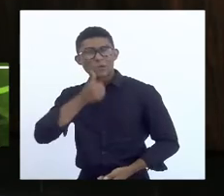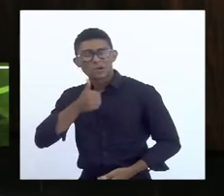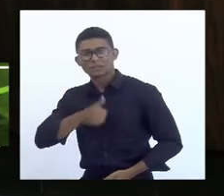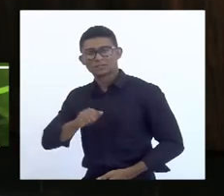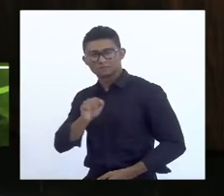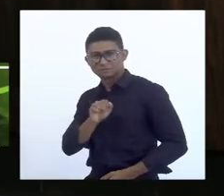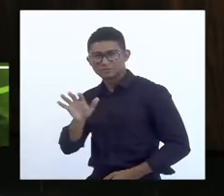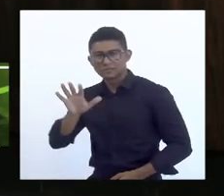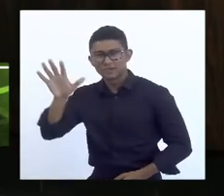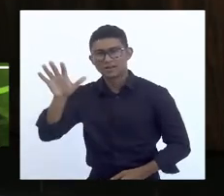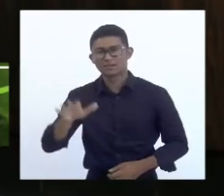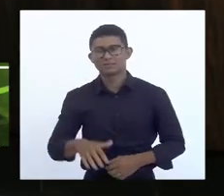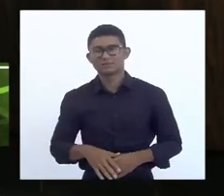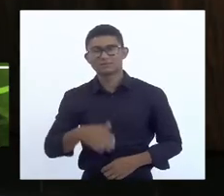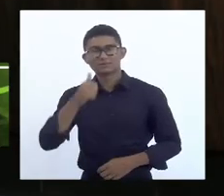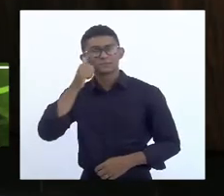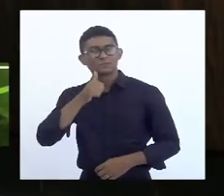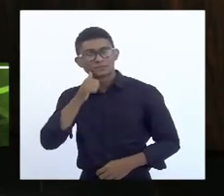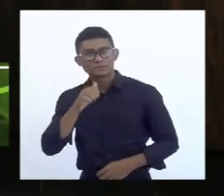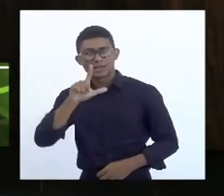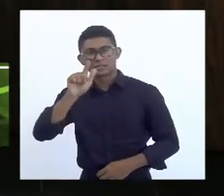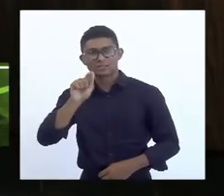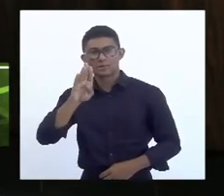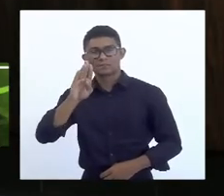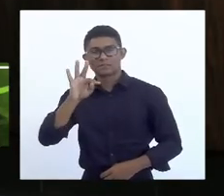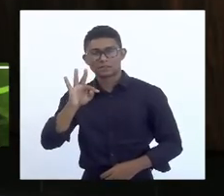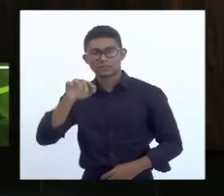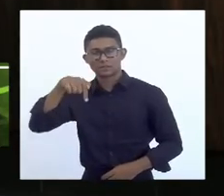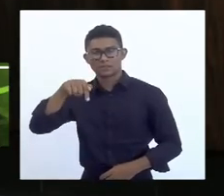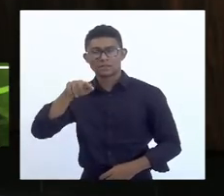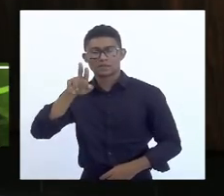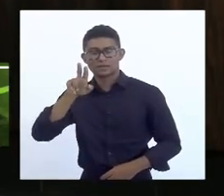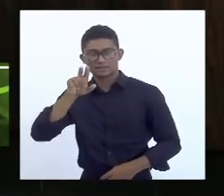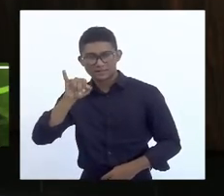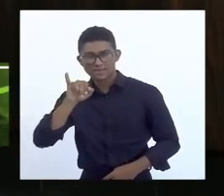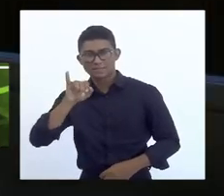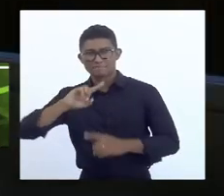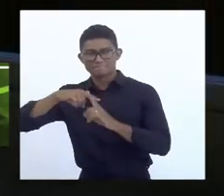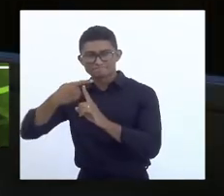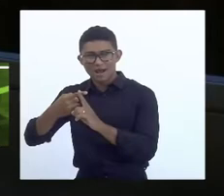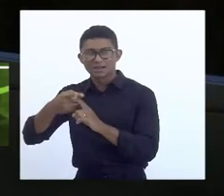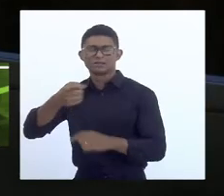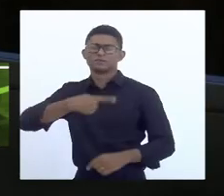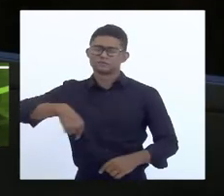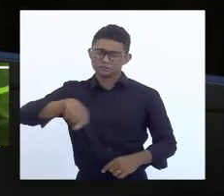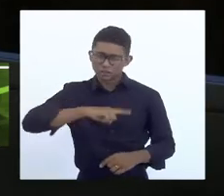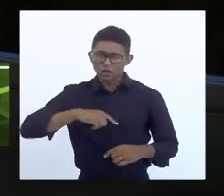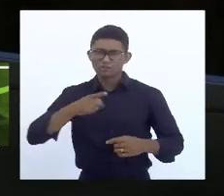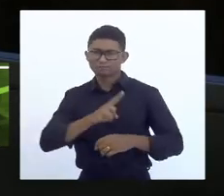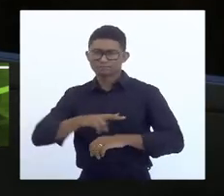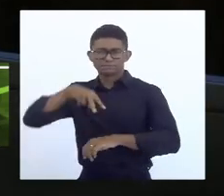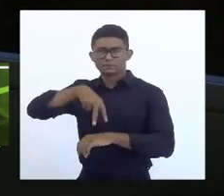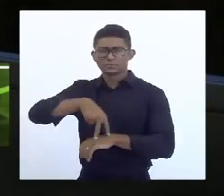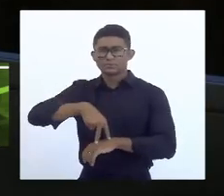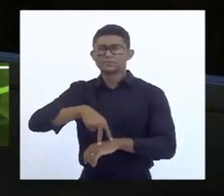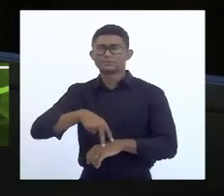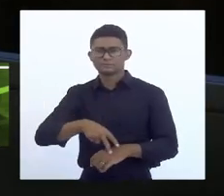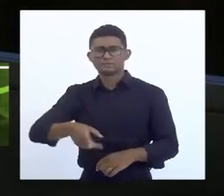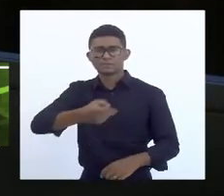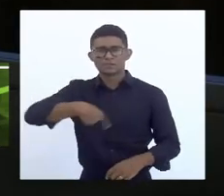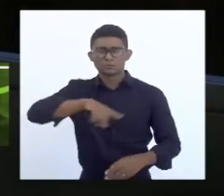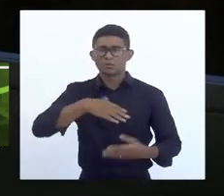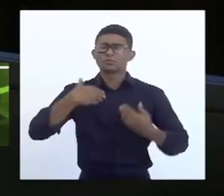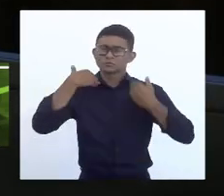faveladas, mulheres LGBTQIA+, nós nos levantamos, e é sobre os nossos corpos que estamos